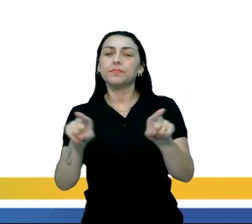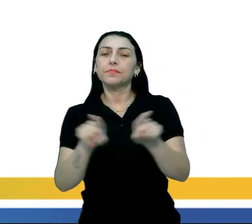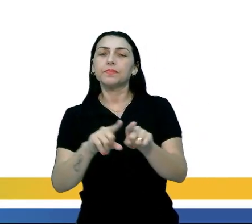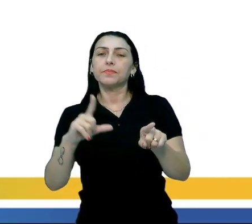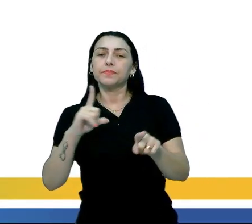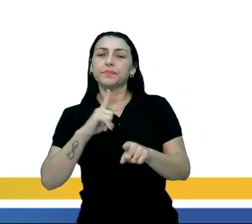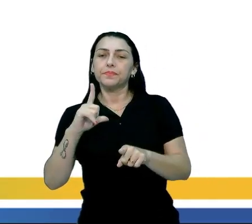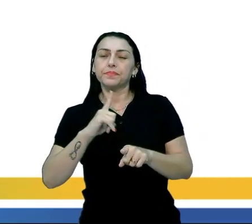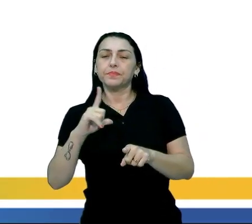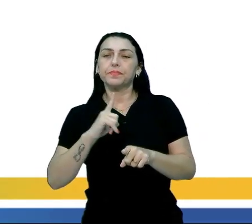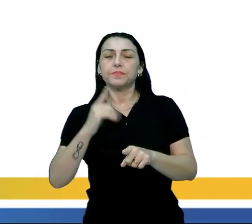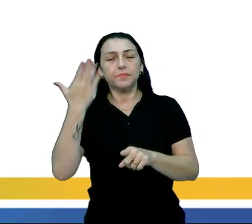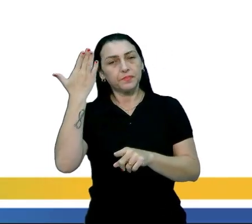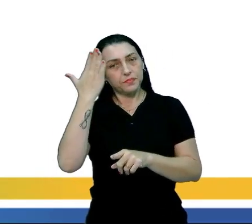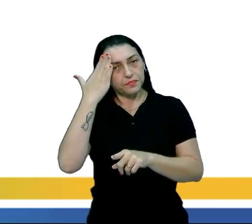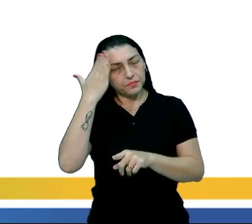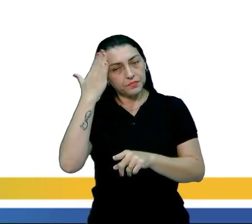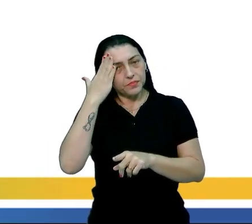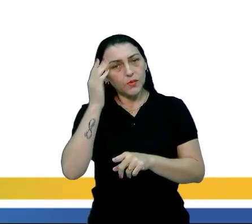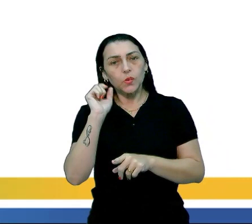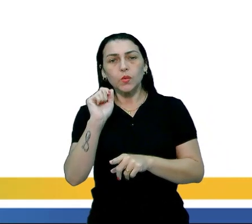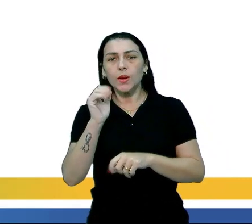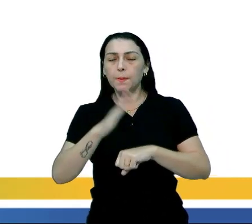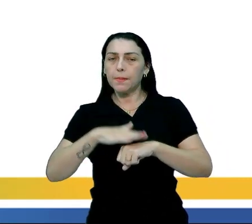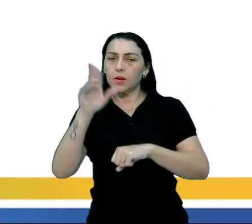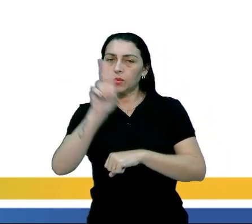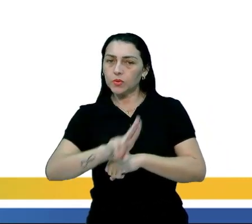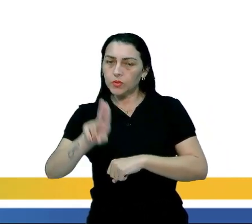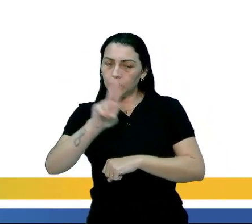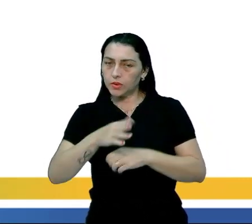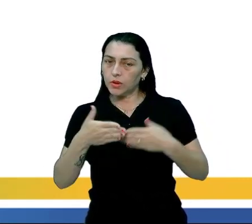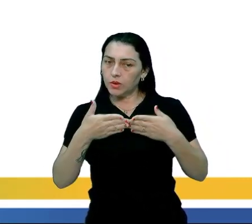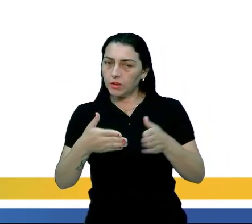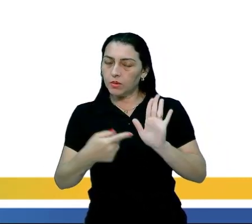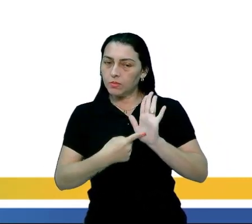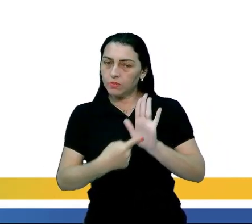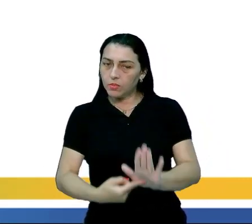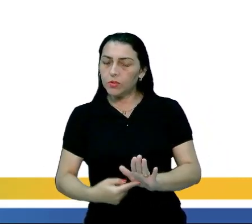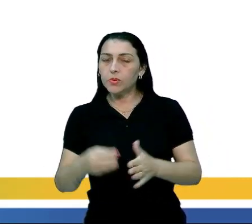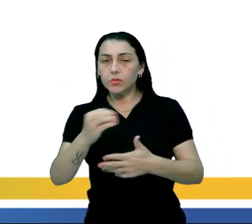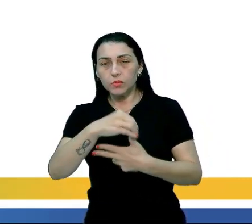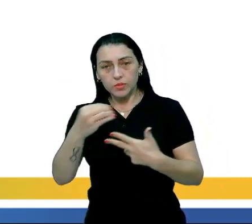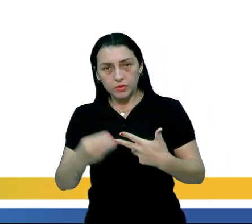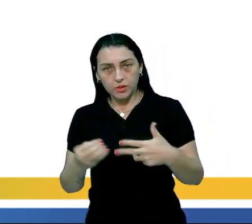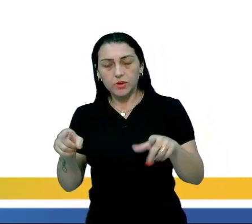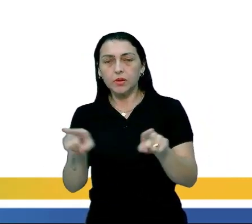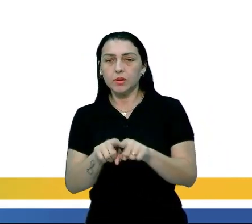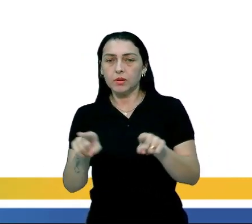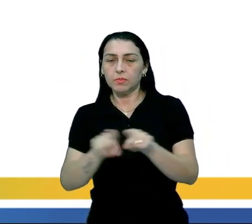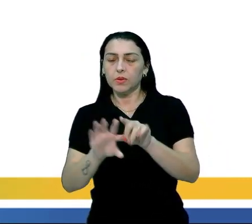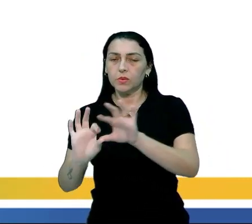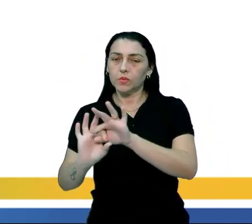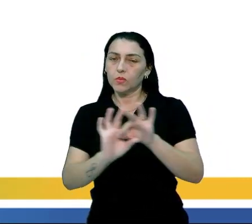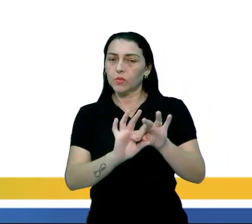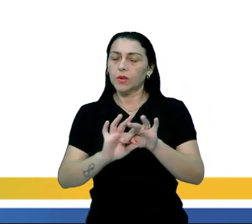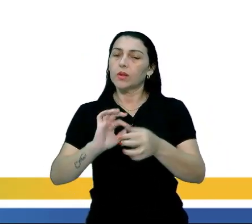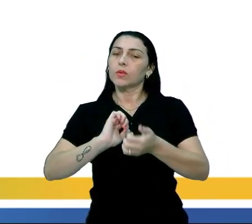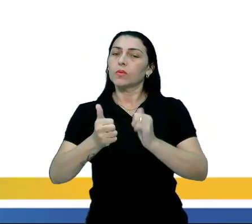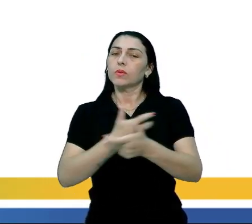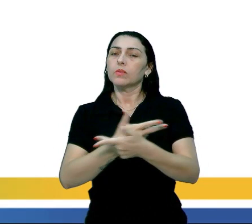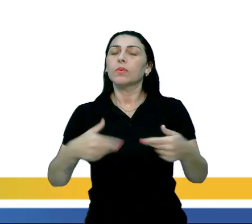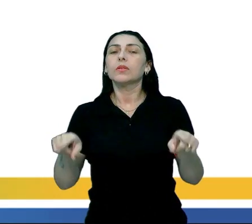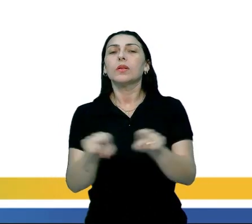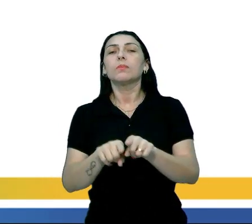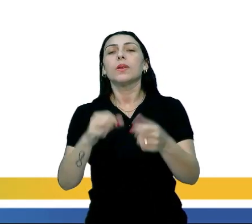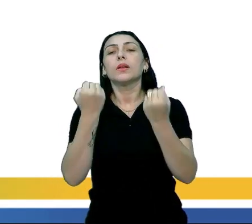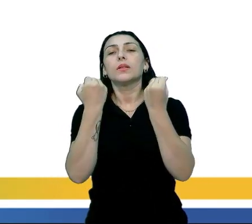temos essa compreensão que é o que a gente mais utiliza e aborda aqui nesse contexto do Enem e no contexto da formação do esporte trabalhado